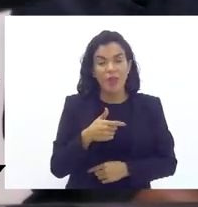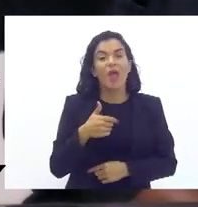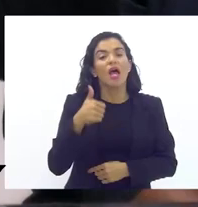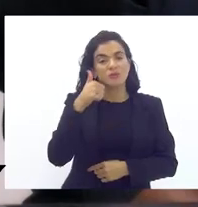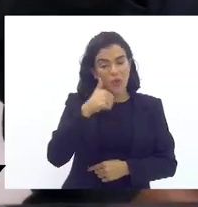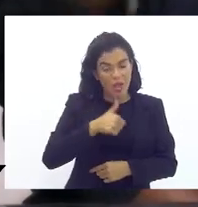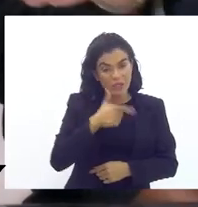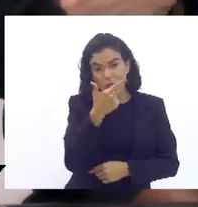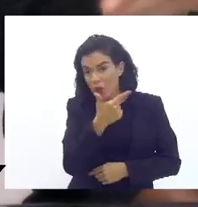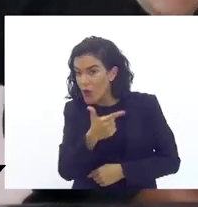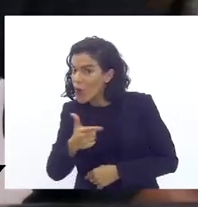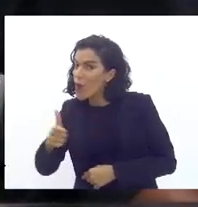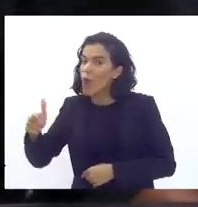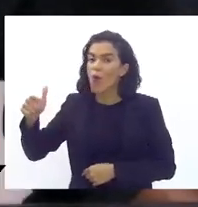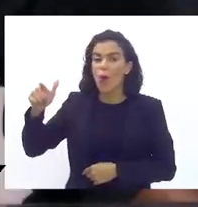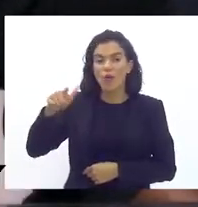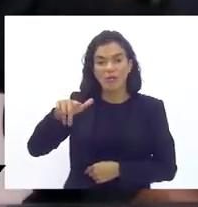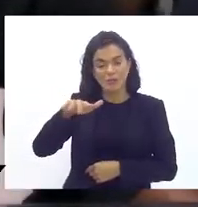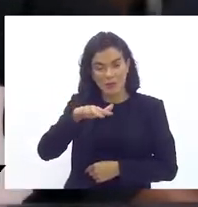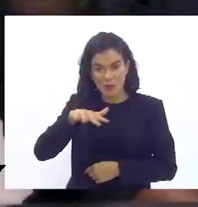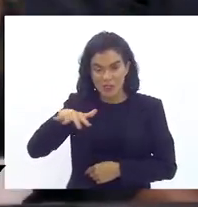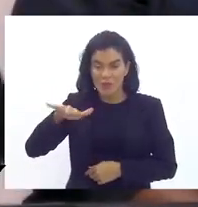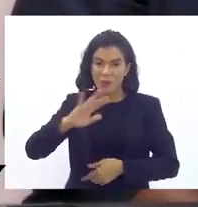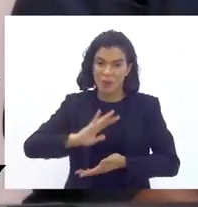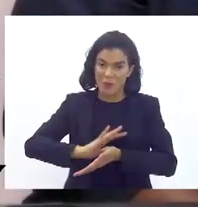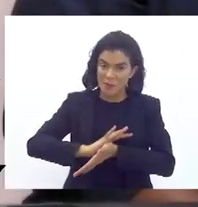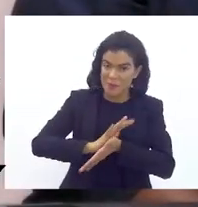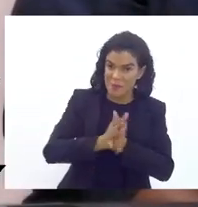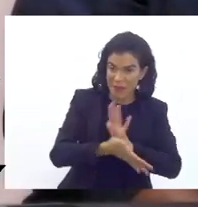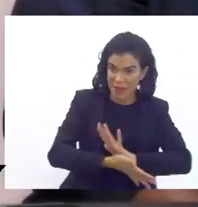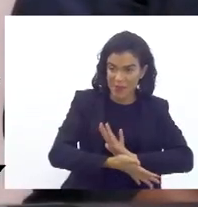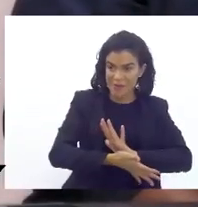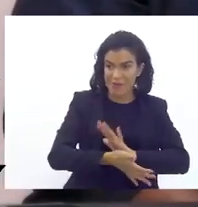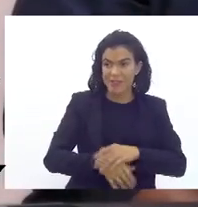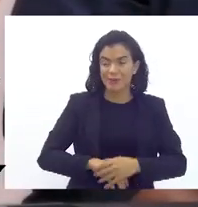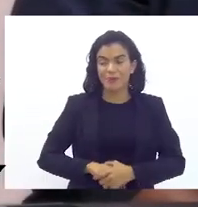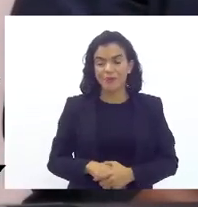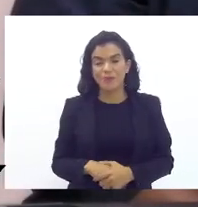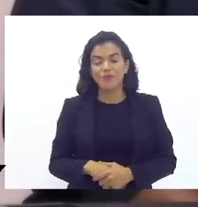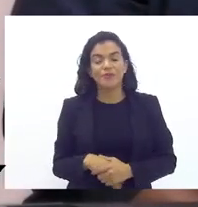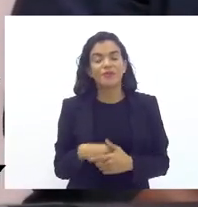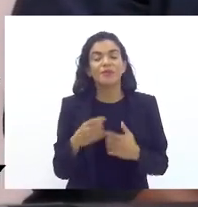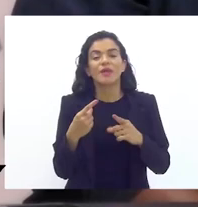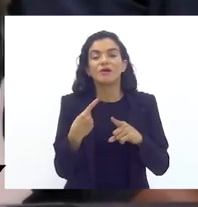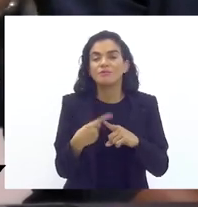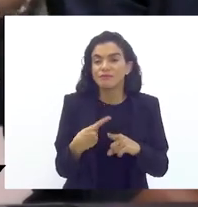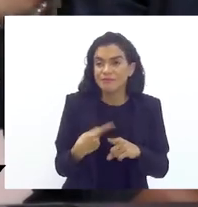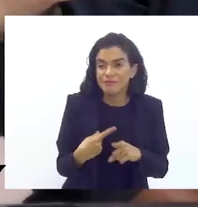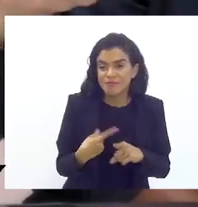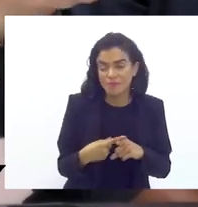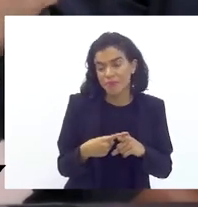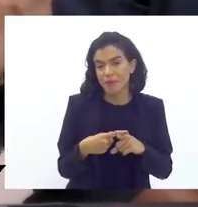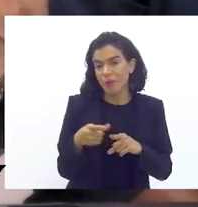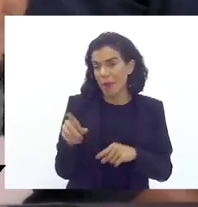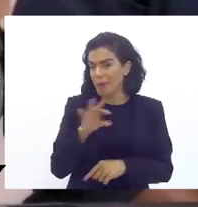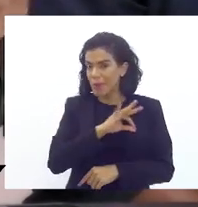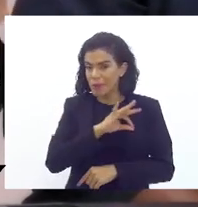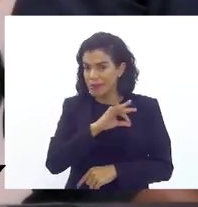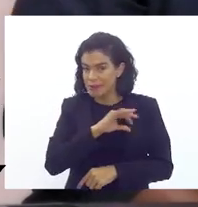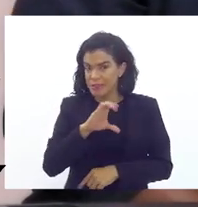de outro viés de preconceito Porque por mais que a polícia